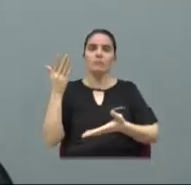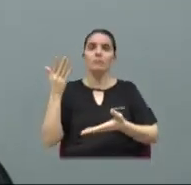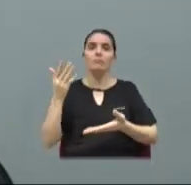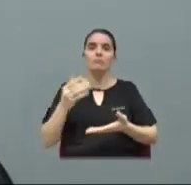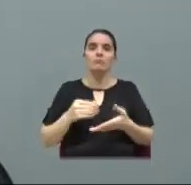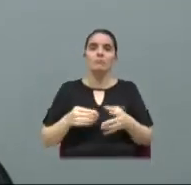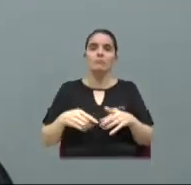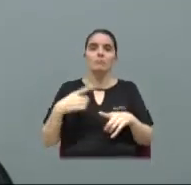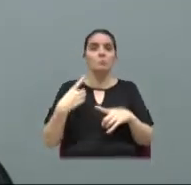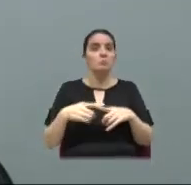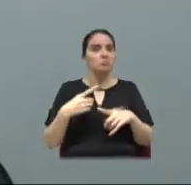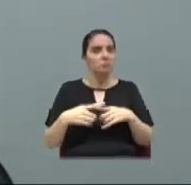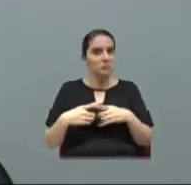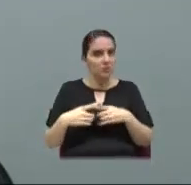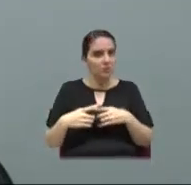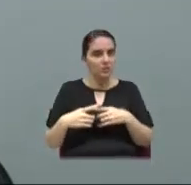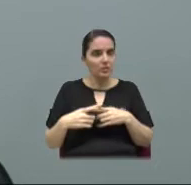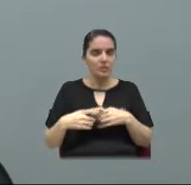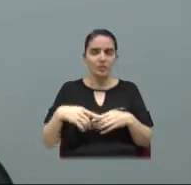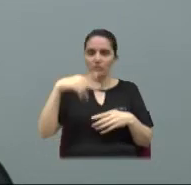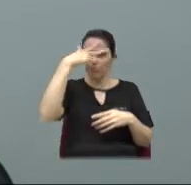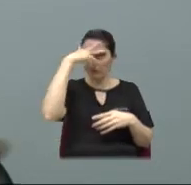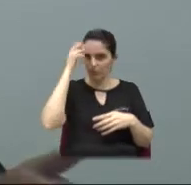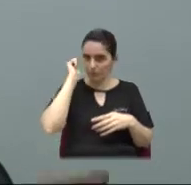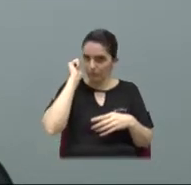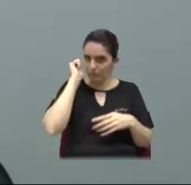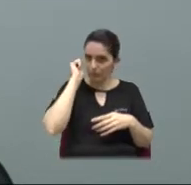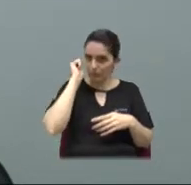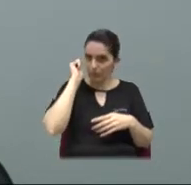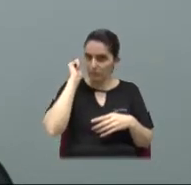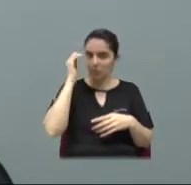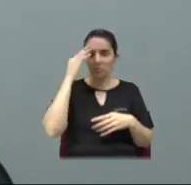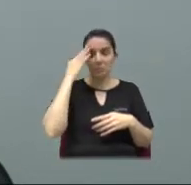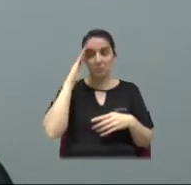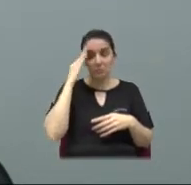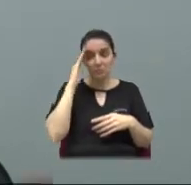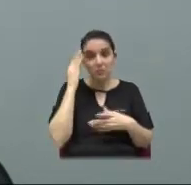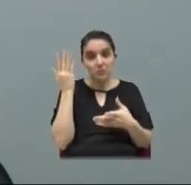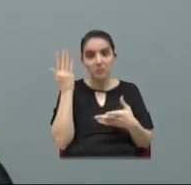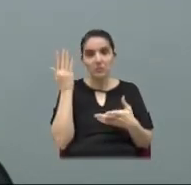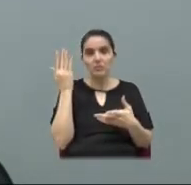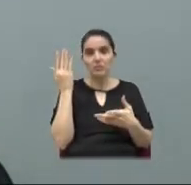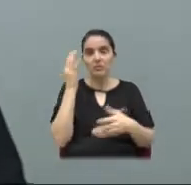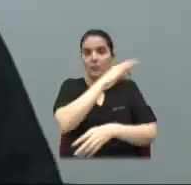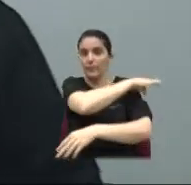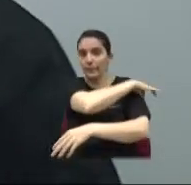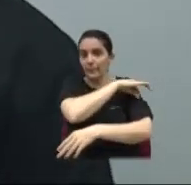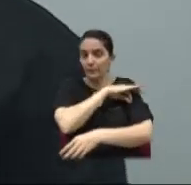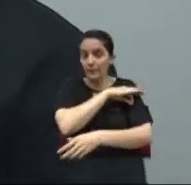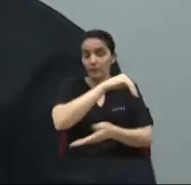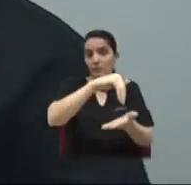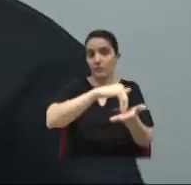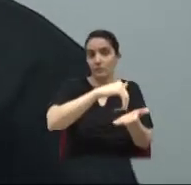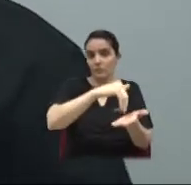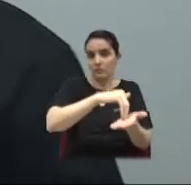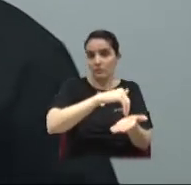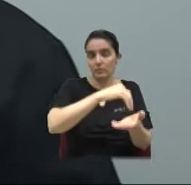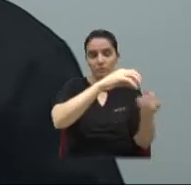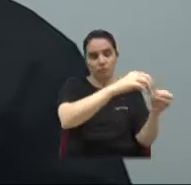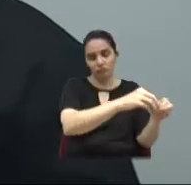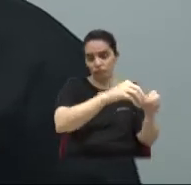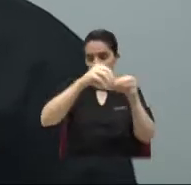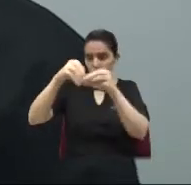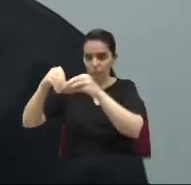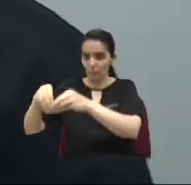uma decisão municipal, né? Um entendimento do município, do prefeito, do secretário, para que trocasse